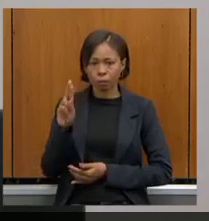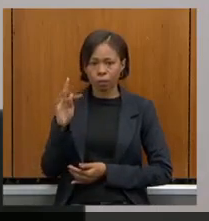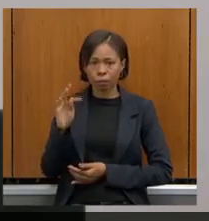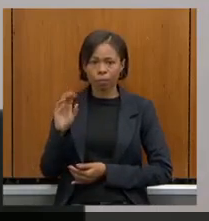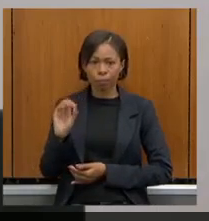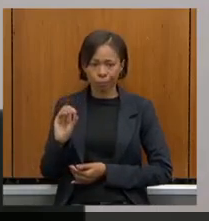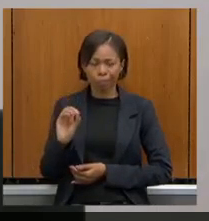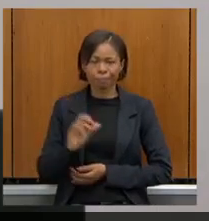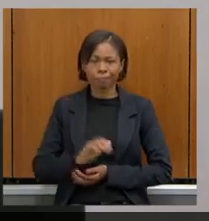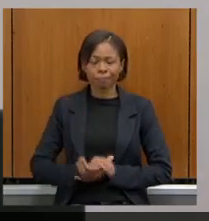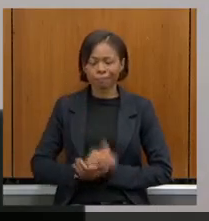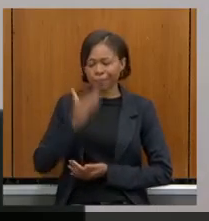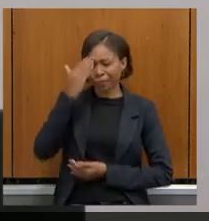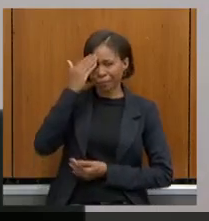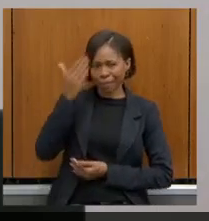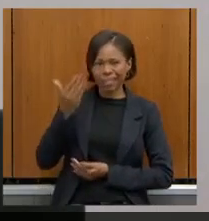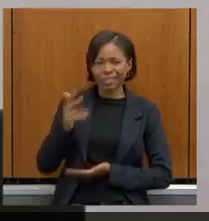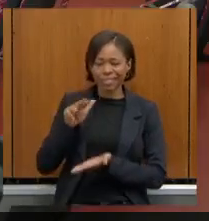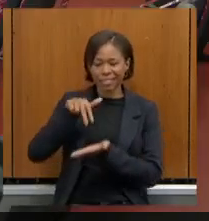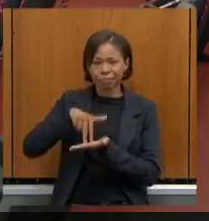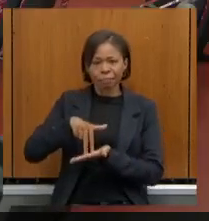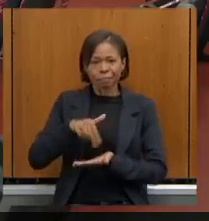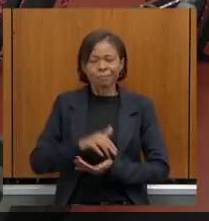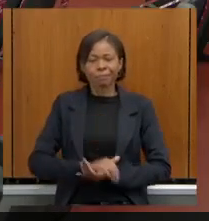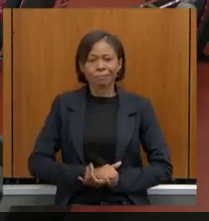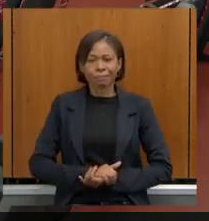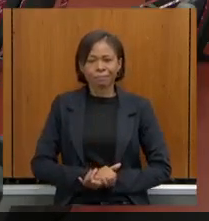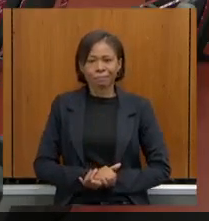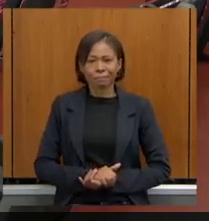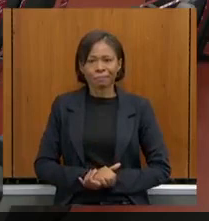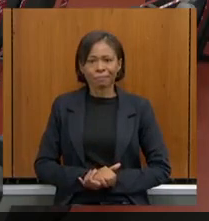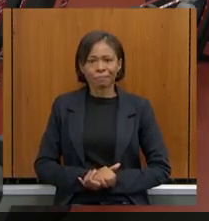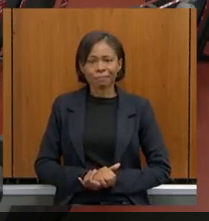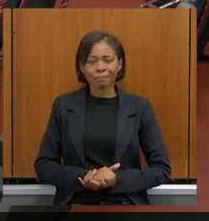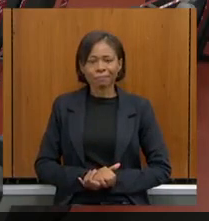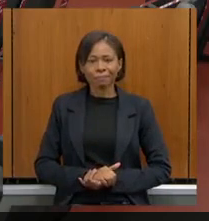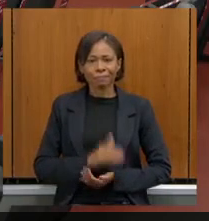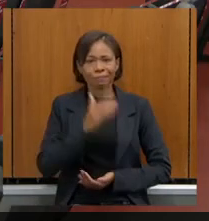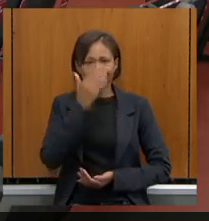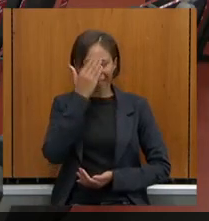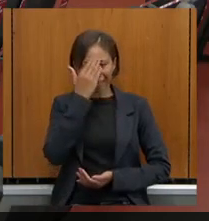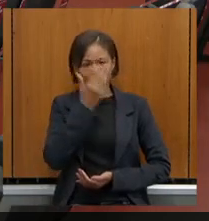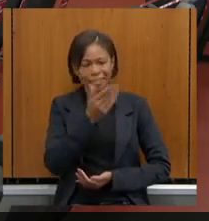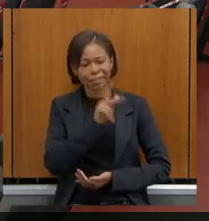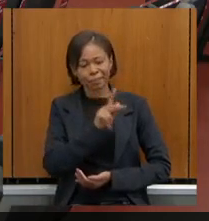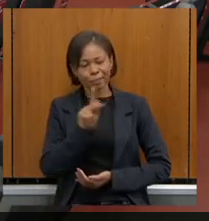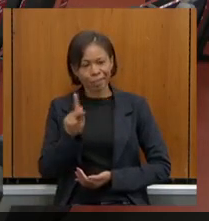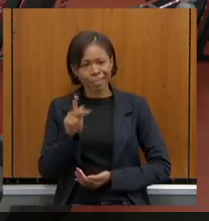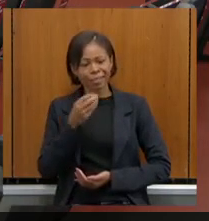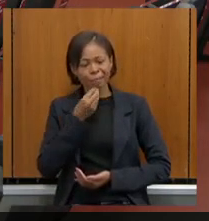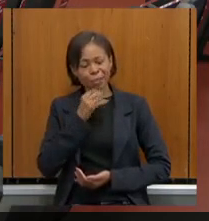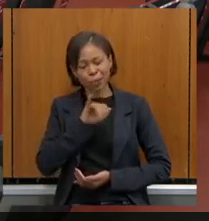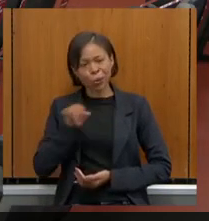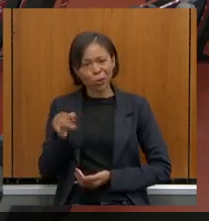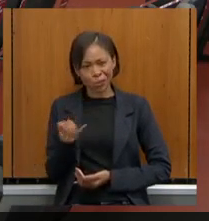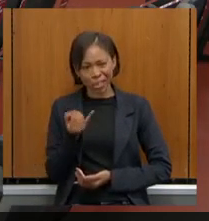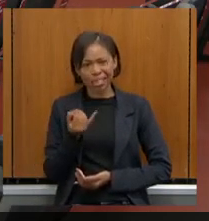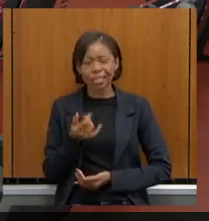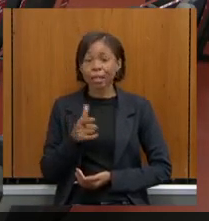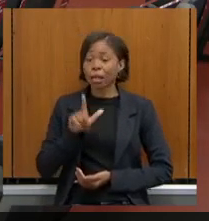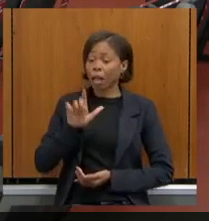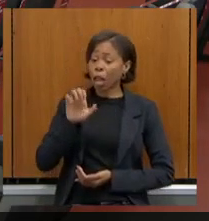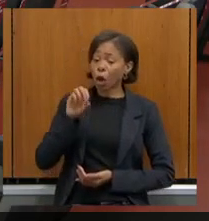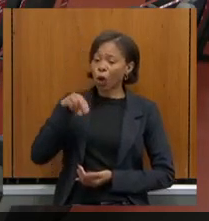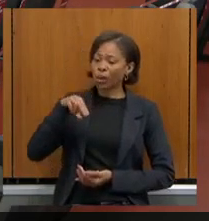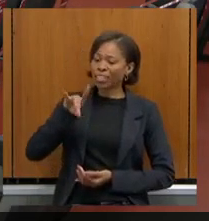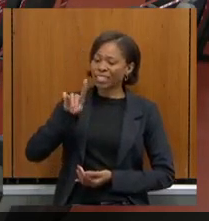conosco muito obrigado pela presença deputado eu que agradeço a oportunidade presidente senhor Leonidas seja muito